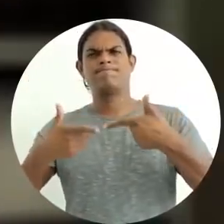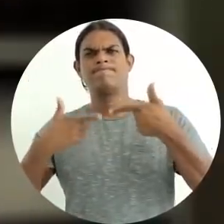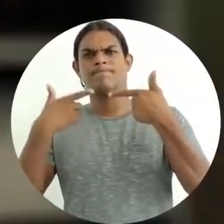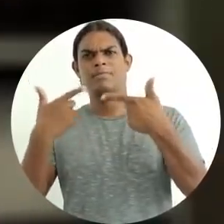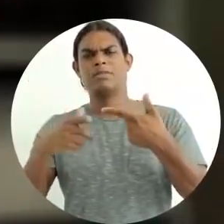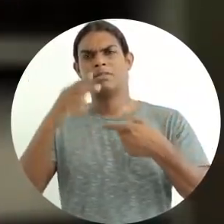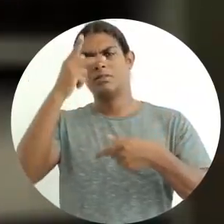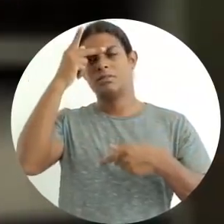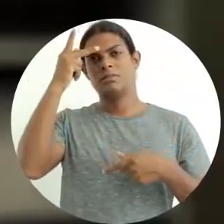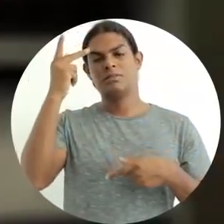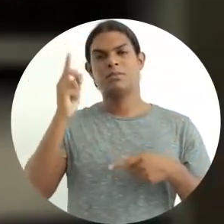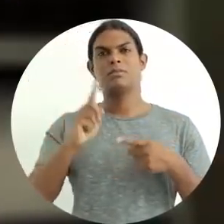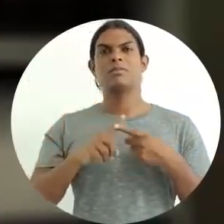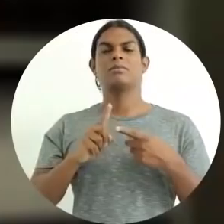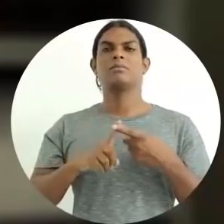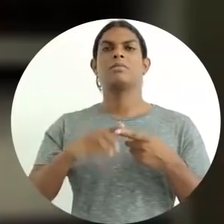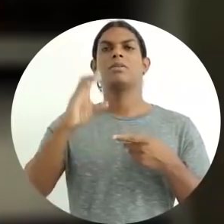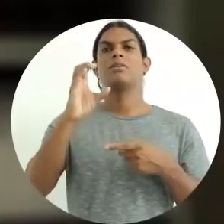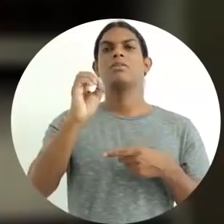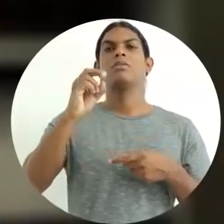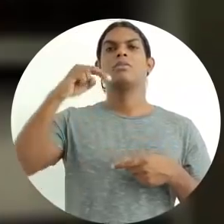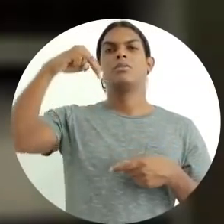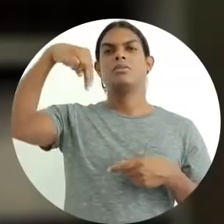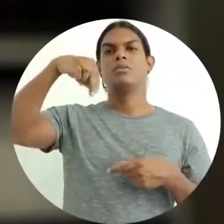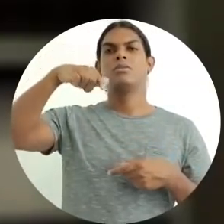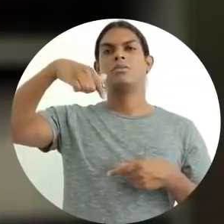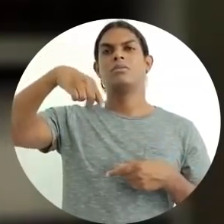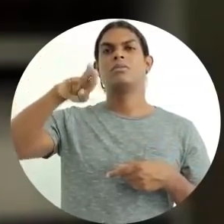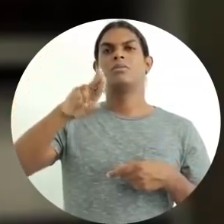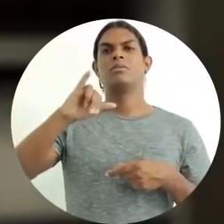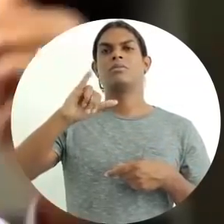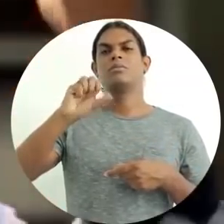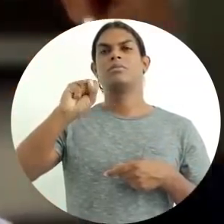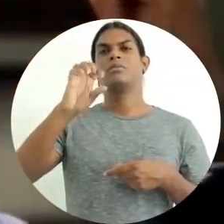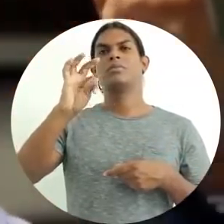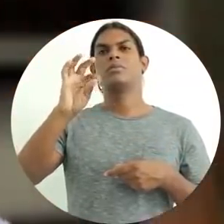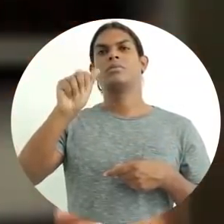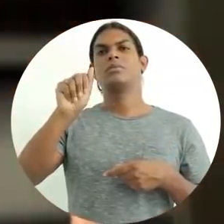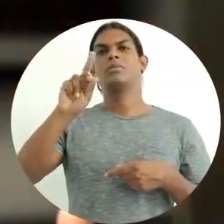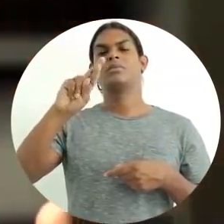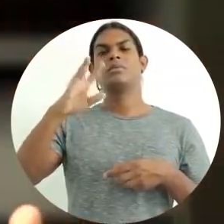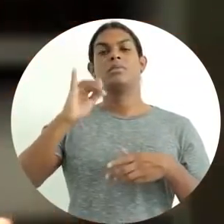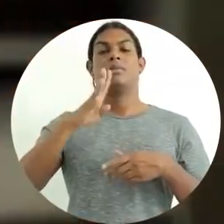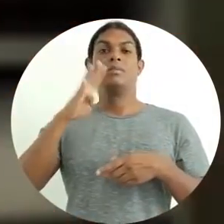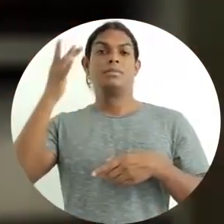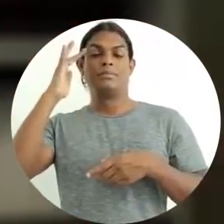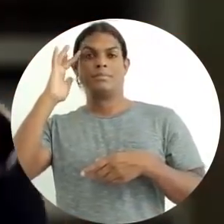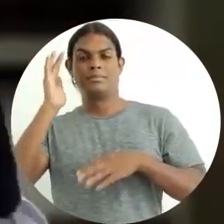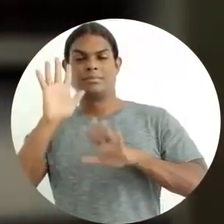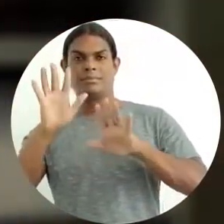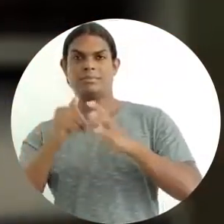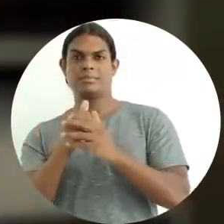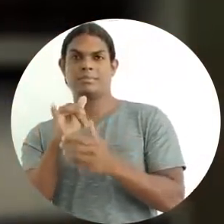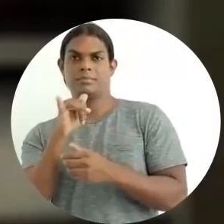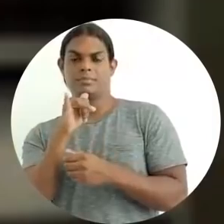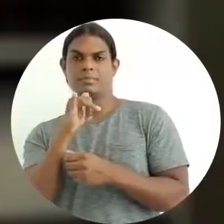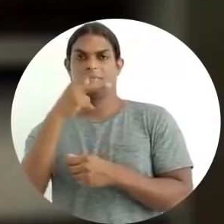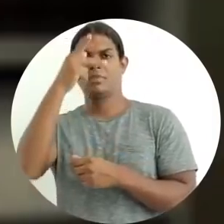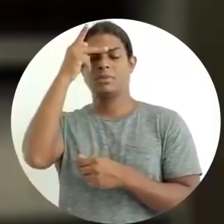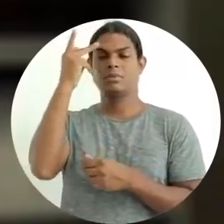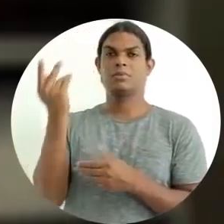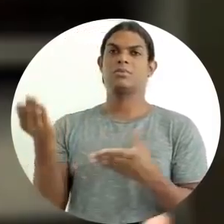as pessoas e conquistá-las. Isto mesmo. Imagina aquele novo funcionário que entrou